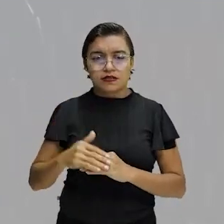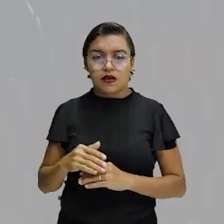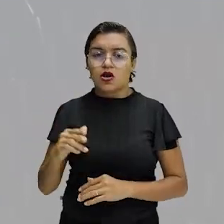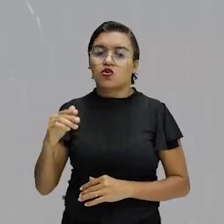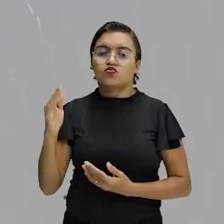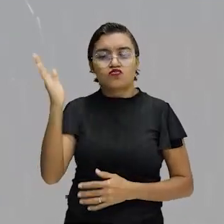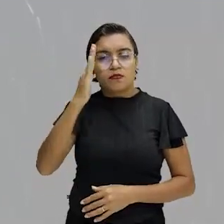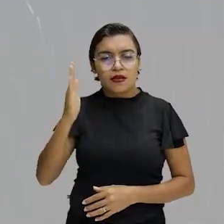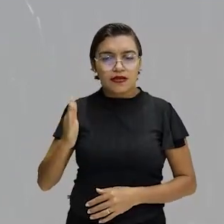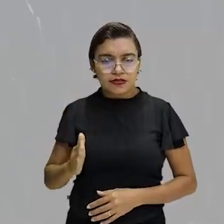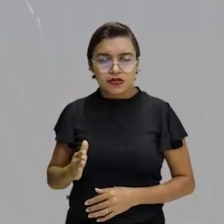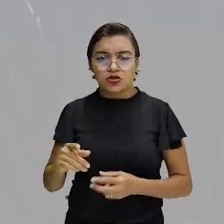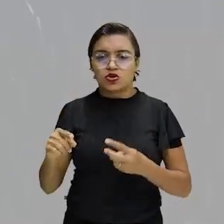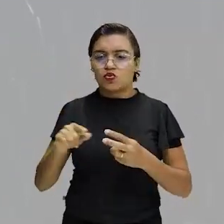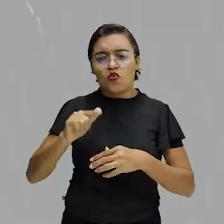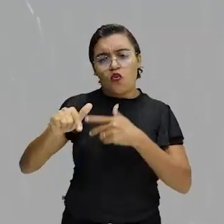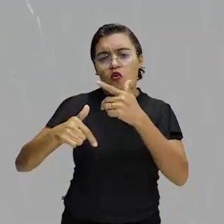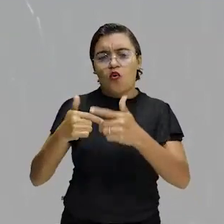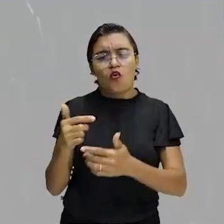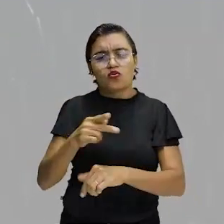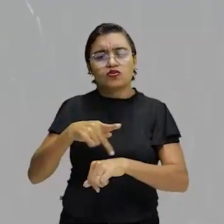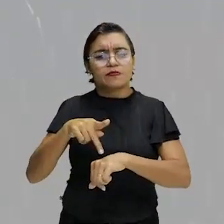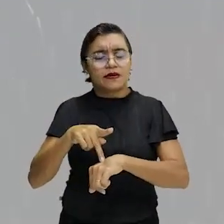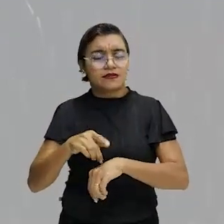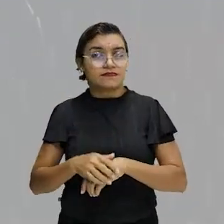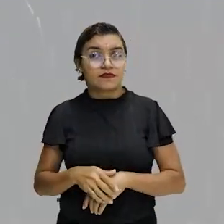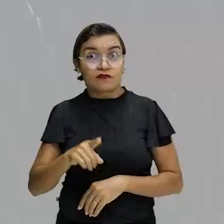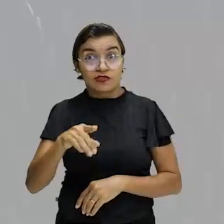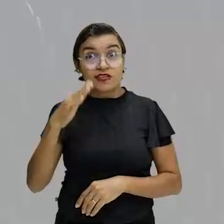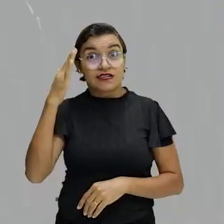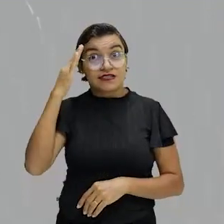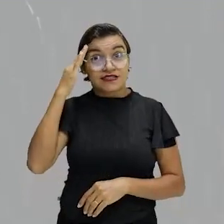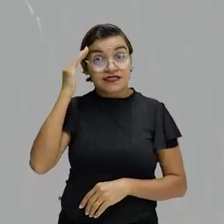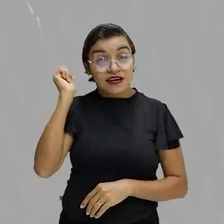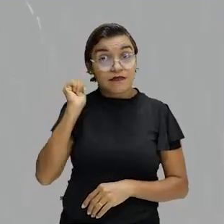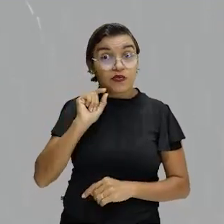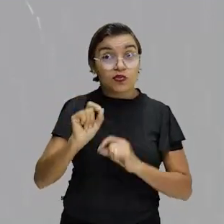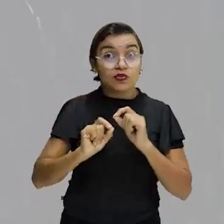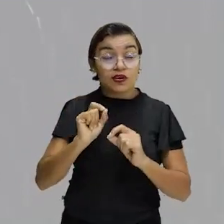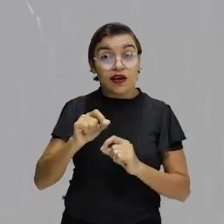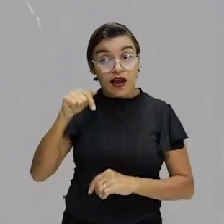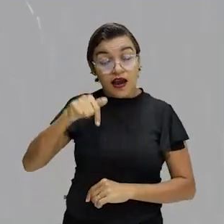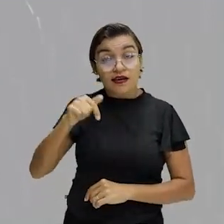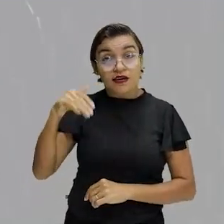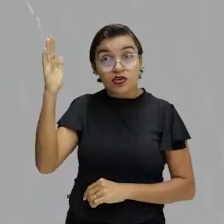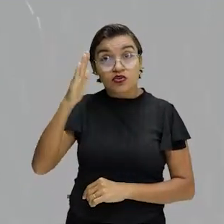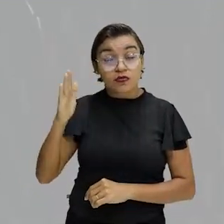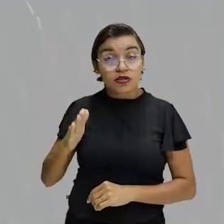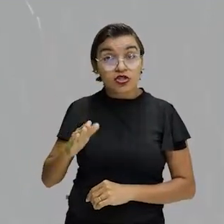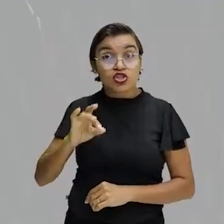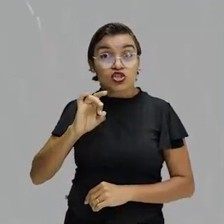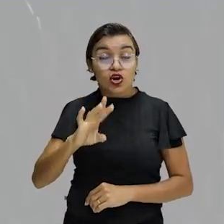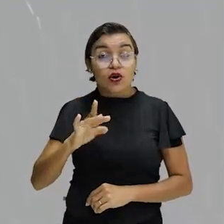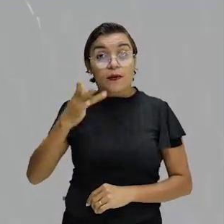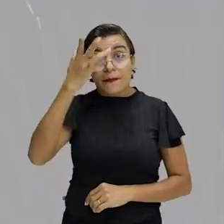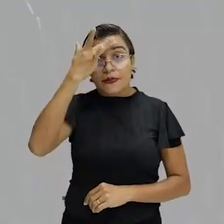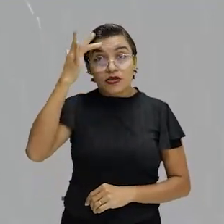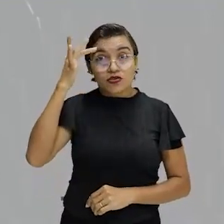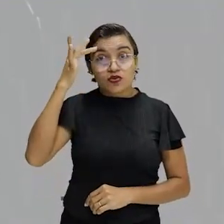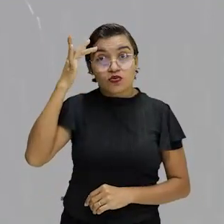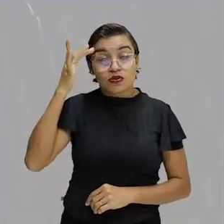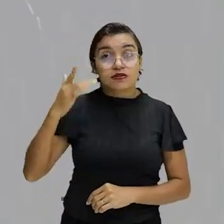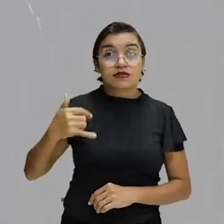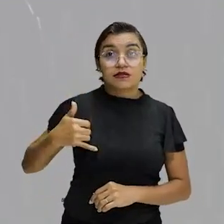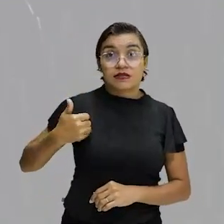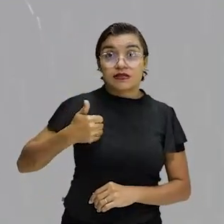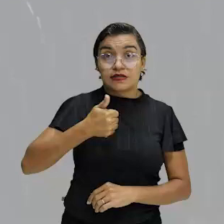contas Google através de um e-mail. E aí, vocês acham que isso está sendo seguido aqui? Será que apenas pessoas maiores de 13 anos possuem